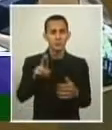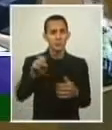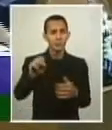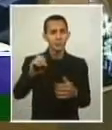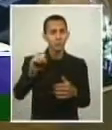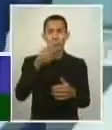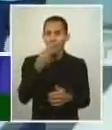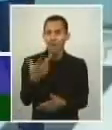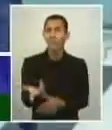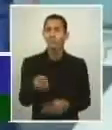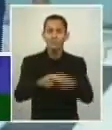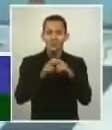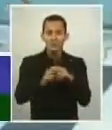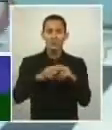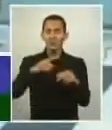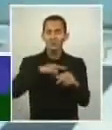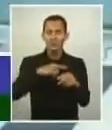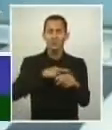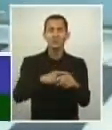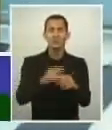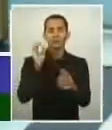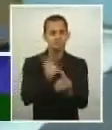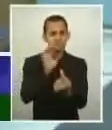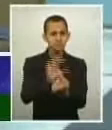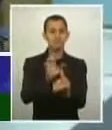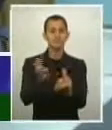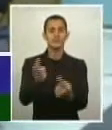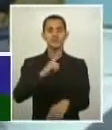por isso que o sol exerceu uma grande influência